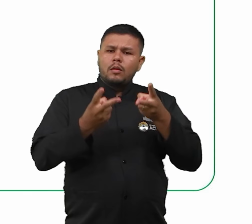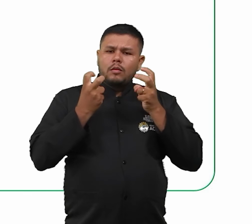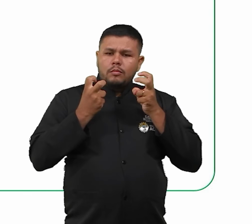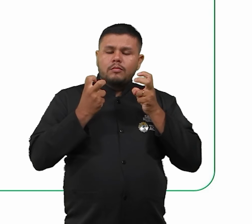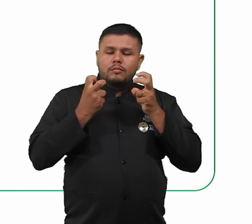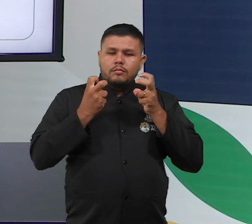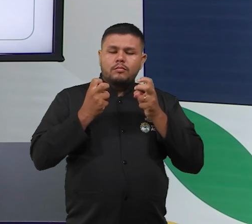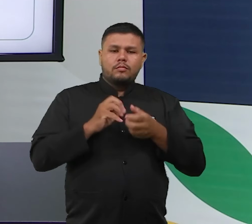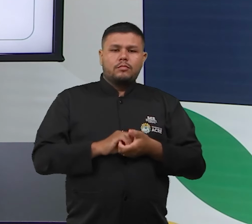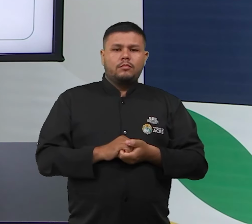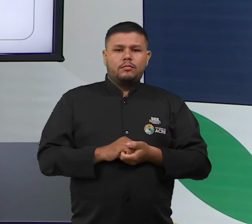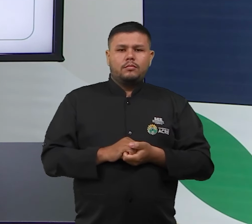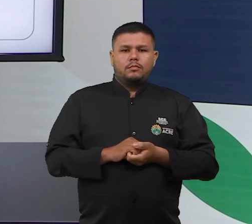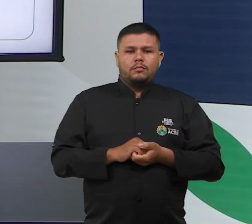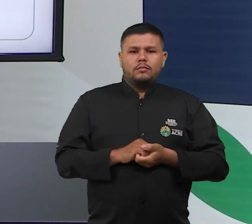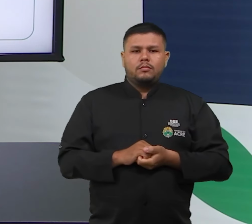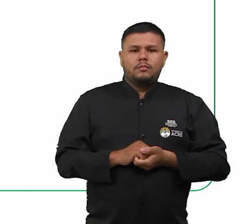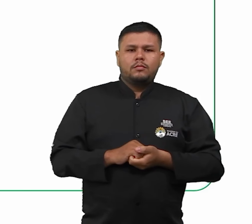a conjunção.